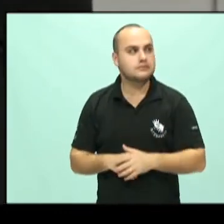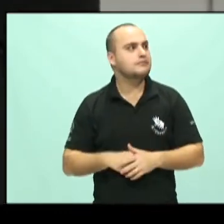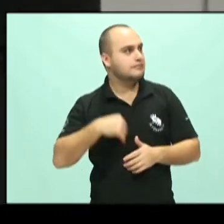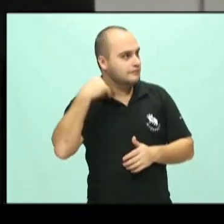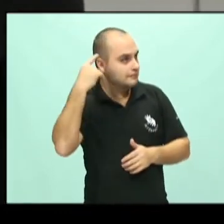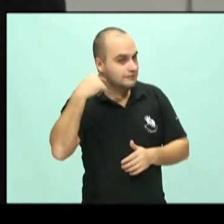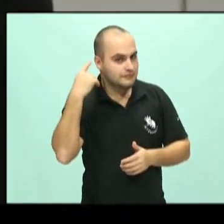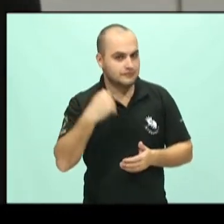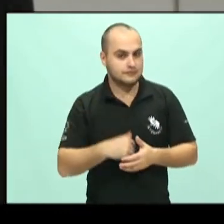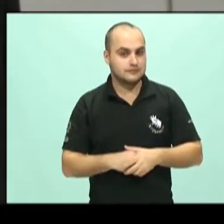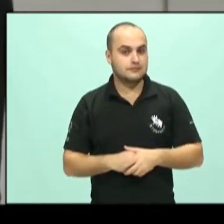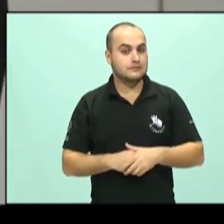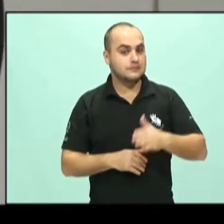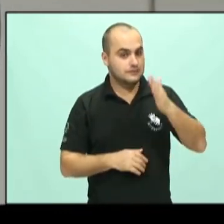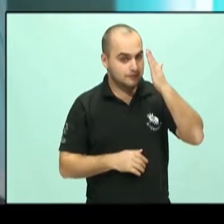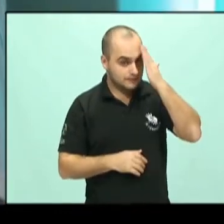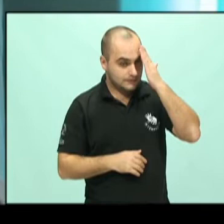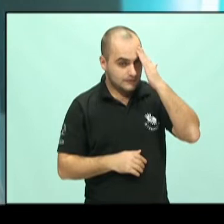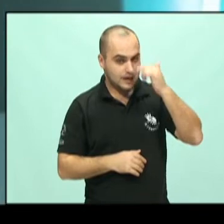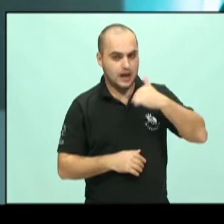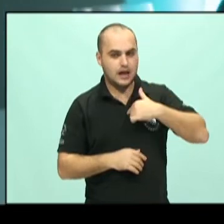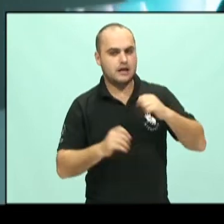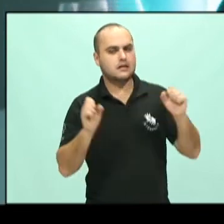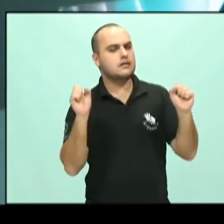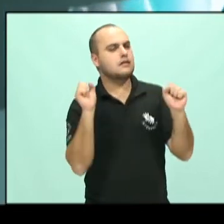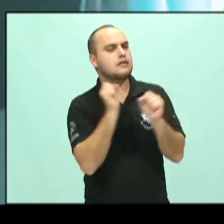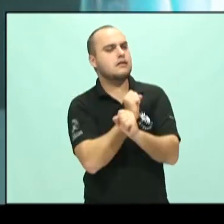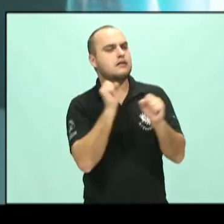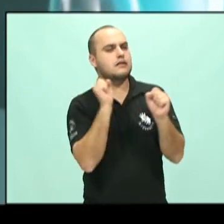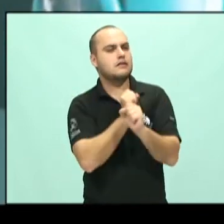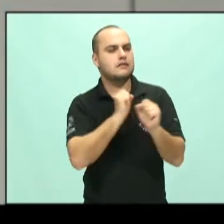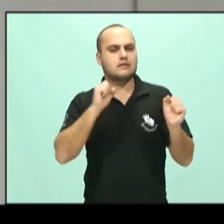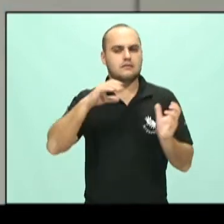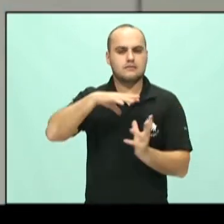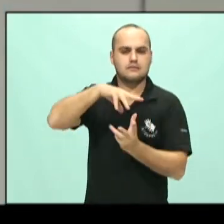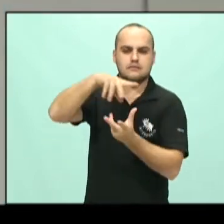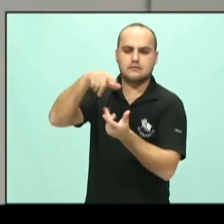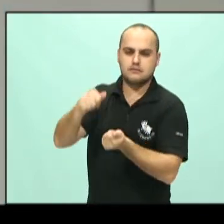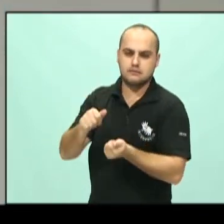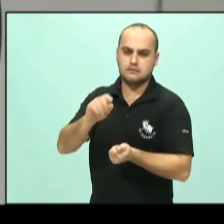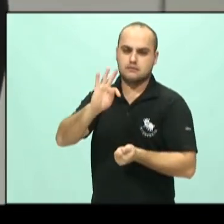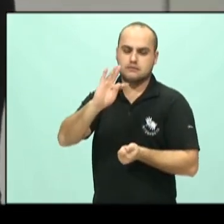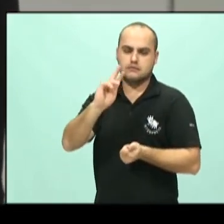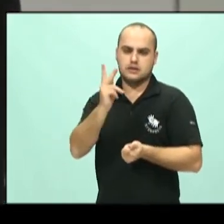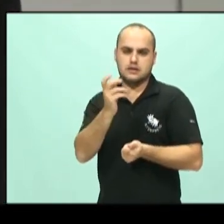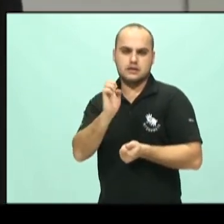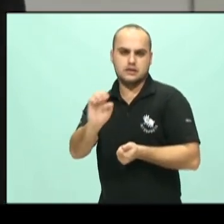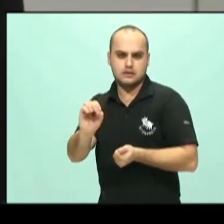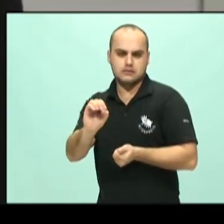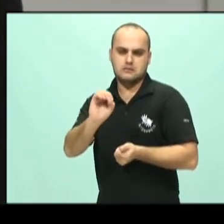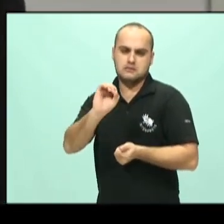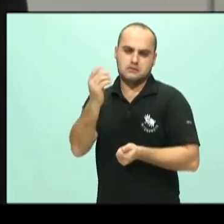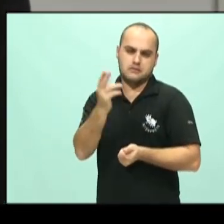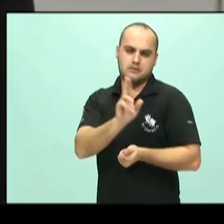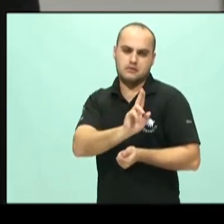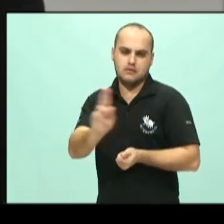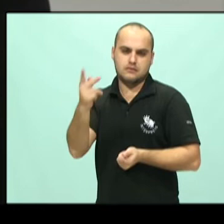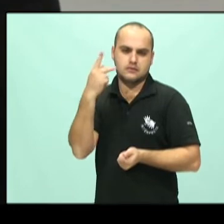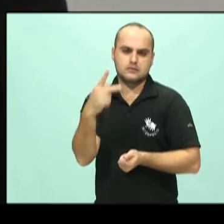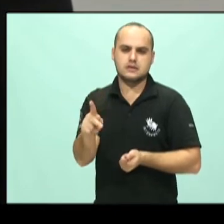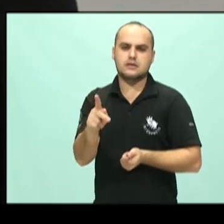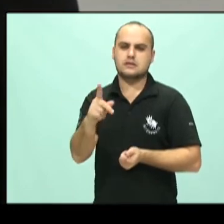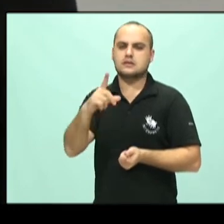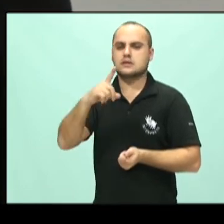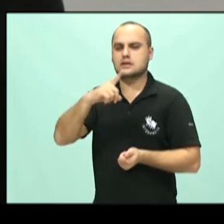mesmo. Sabe, eu adoraria conhecer essa dimensão paralela em que o nosso Theo, ou seja lá qual nome ele tinha, pareceu expressar